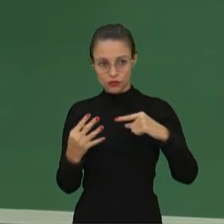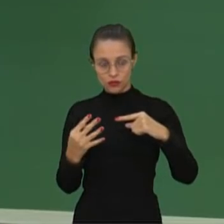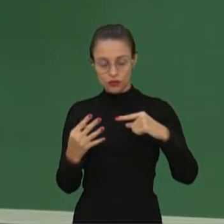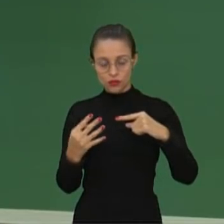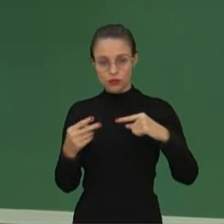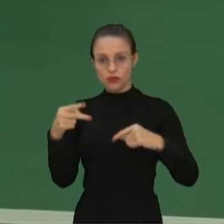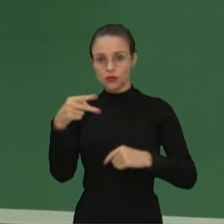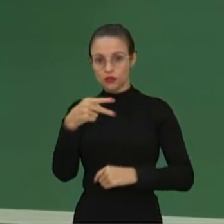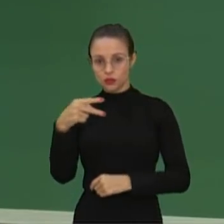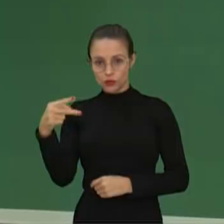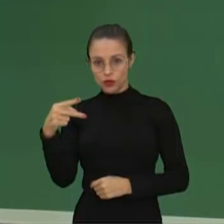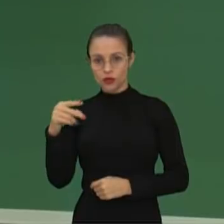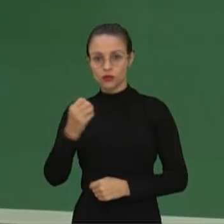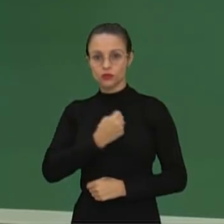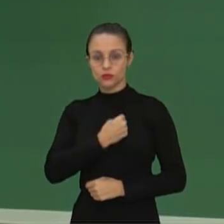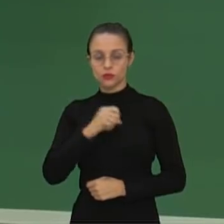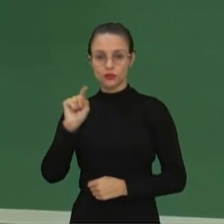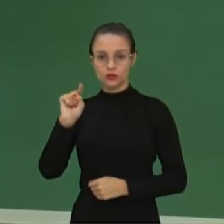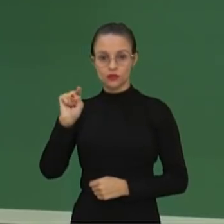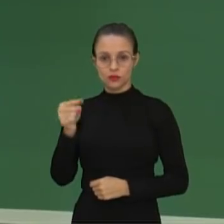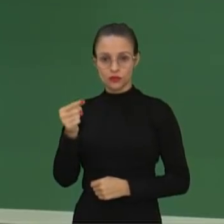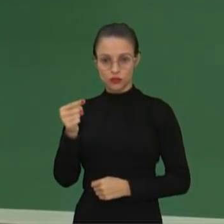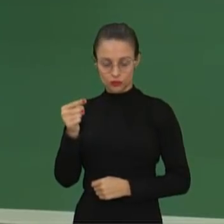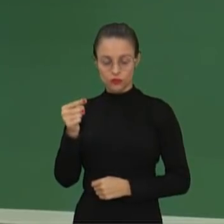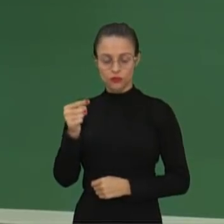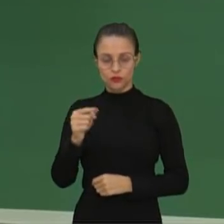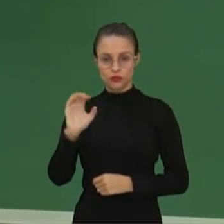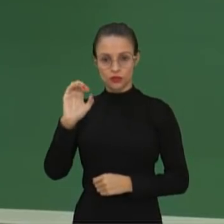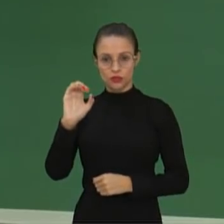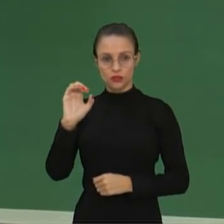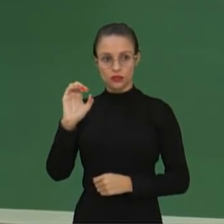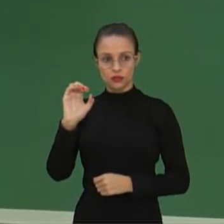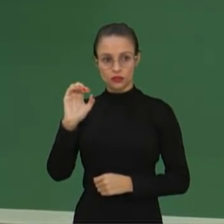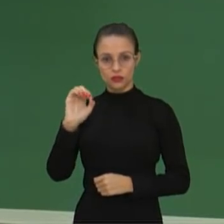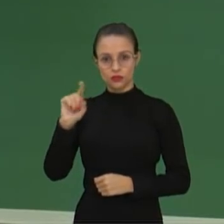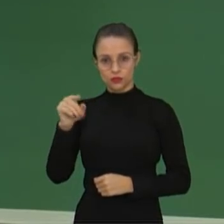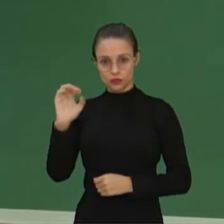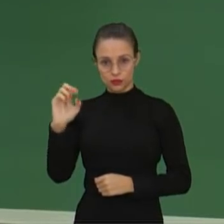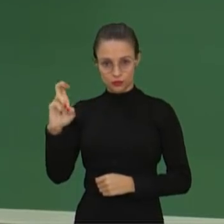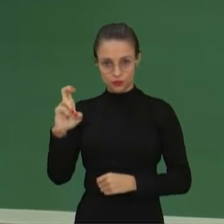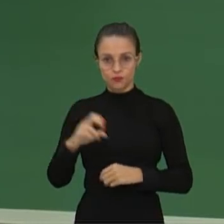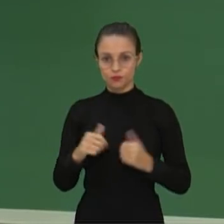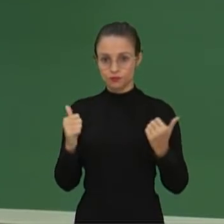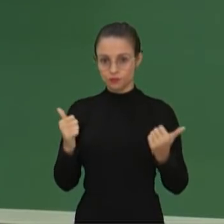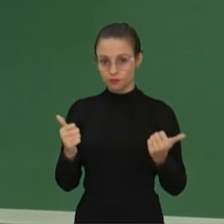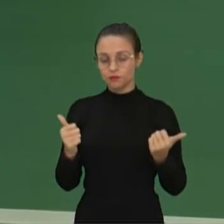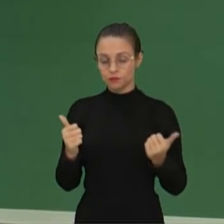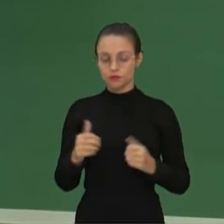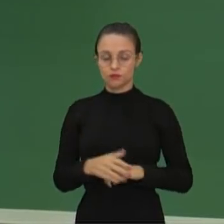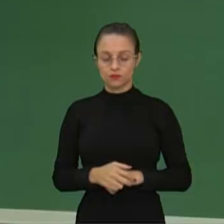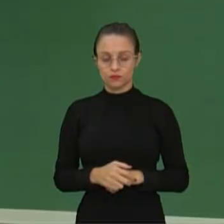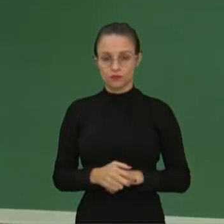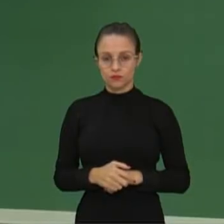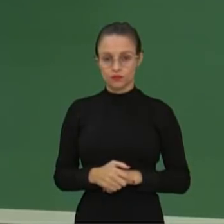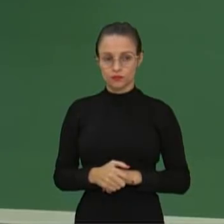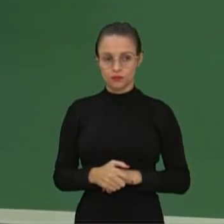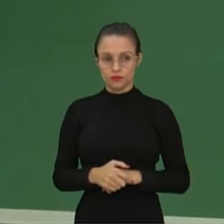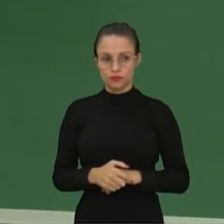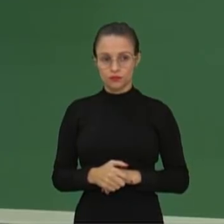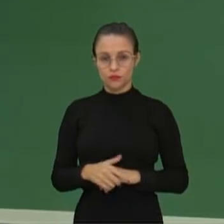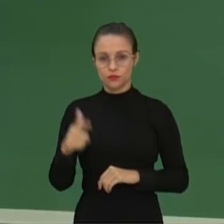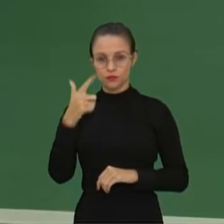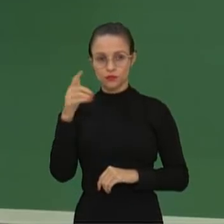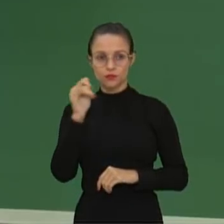5%, em forma de número decimal, 5 centésimos aqui, tá? Que é 5 divididos por 100.